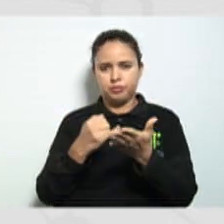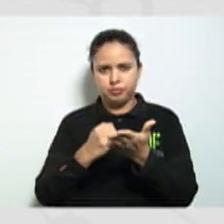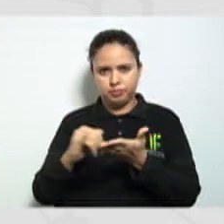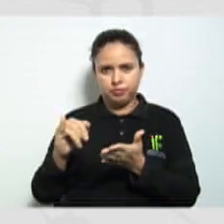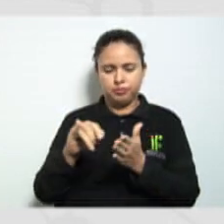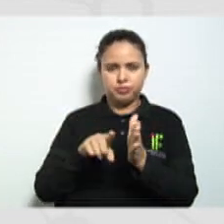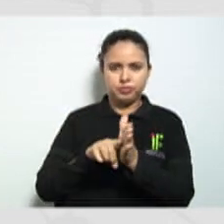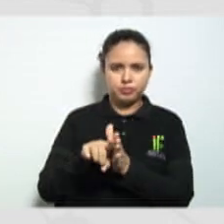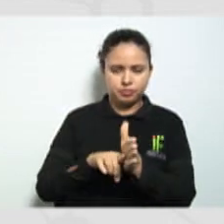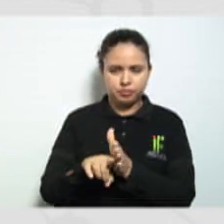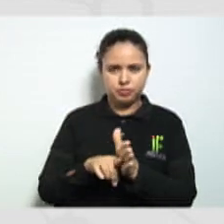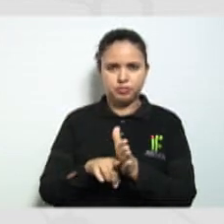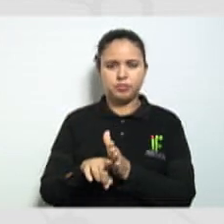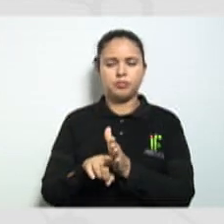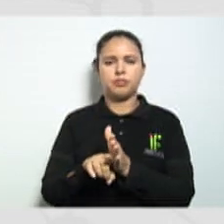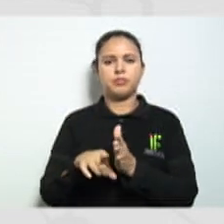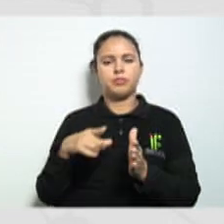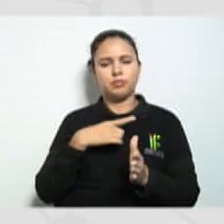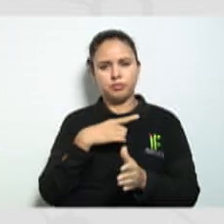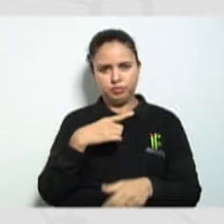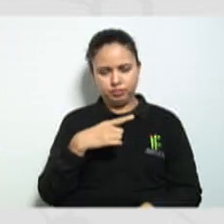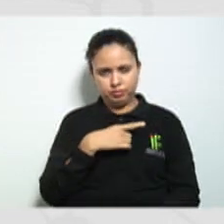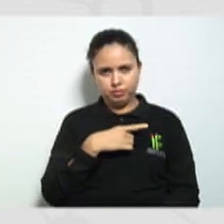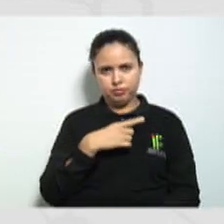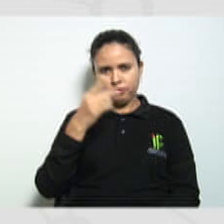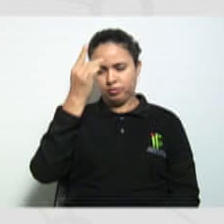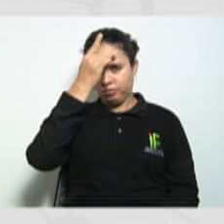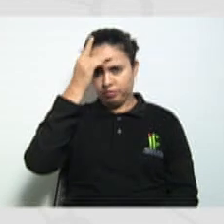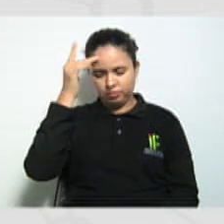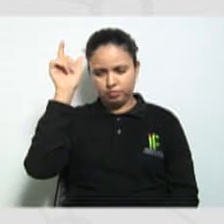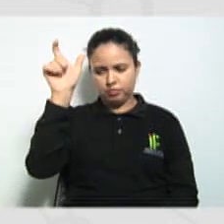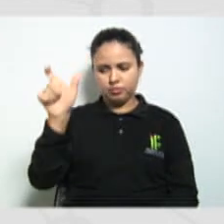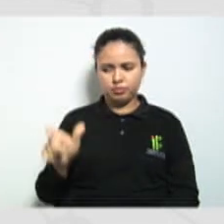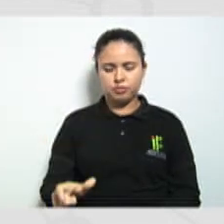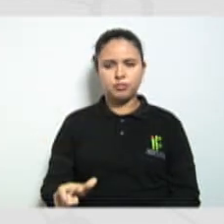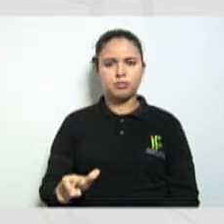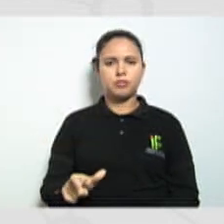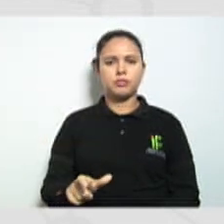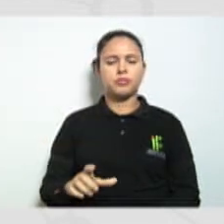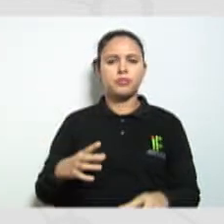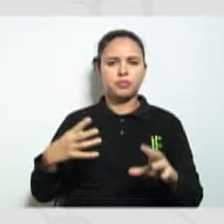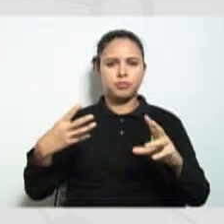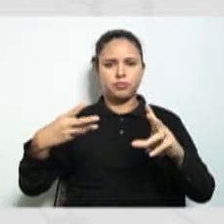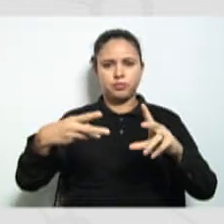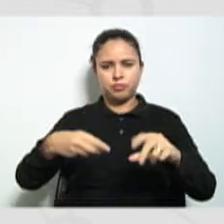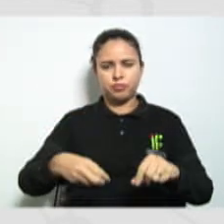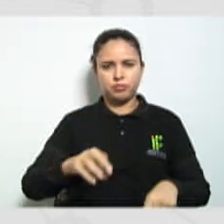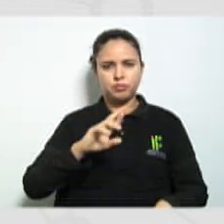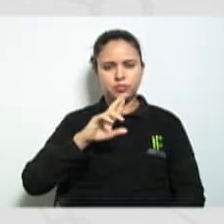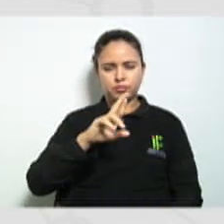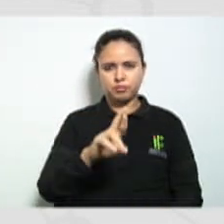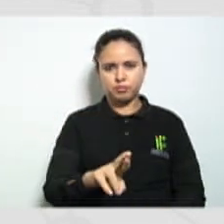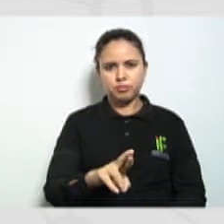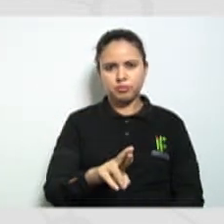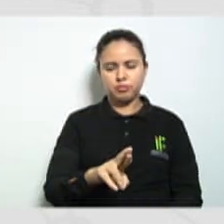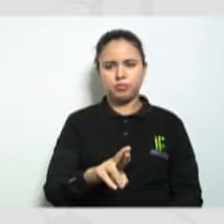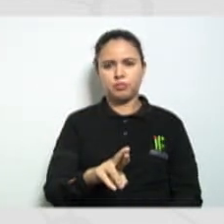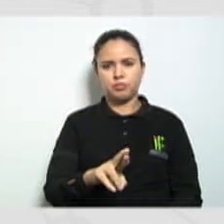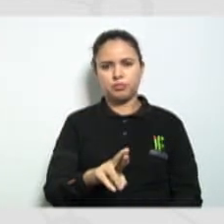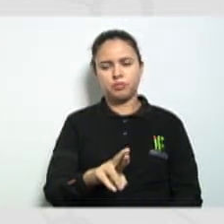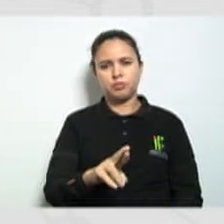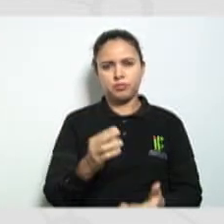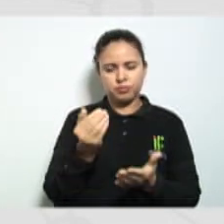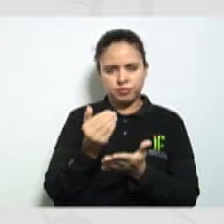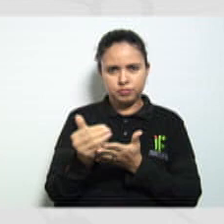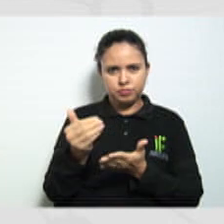Posteriormente a essa tributação do imposto de renda à pessoa jurídica, todo recurso que